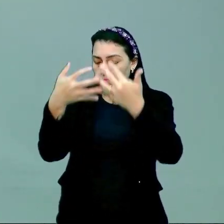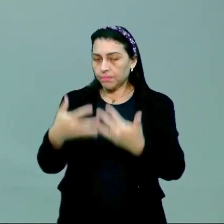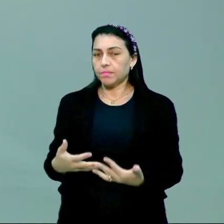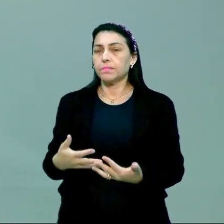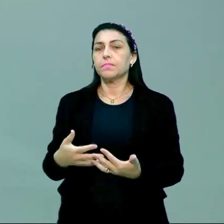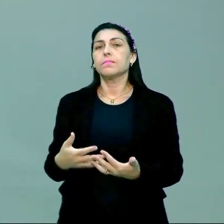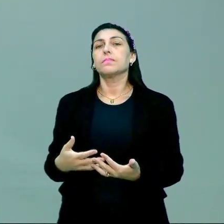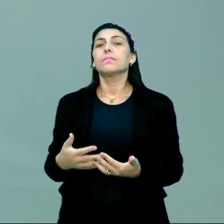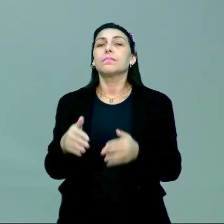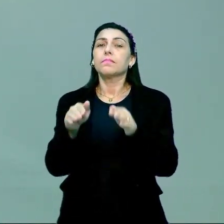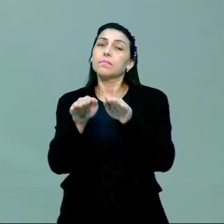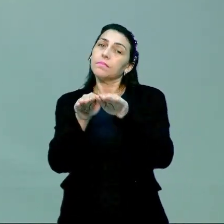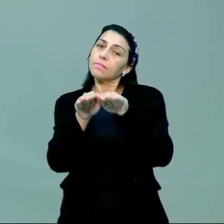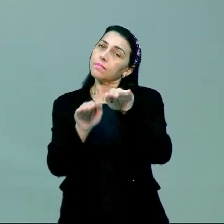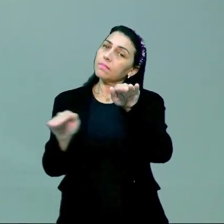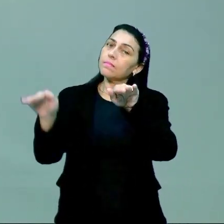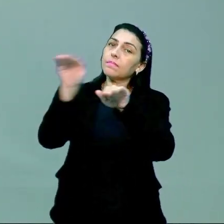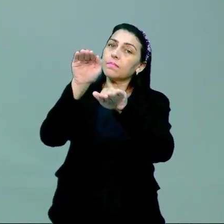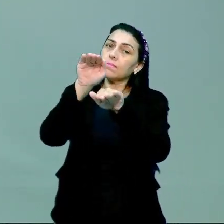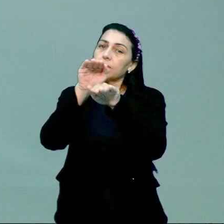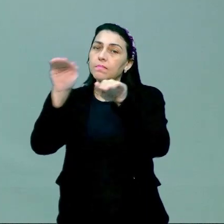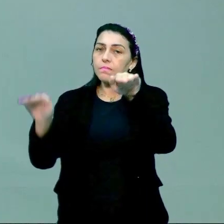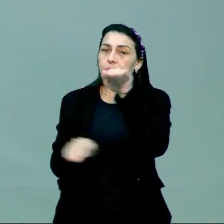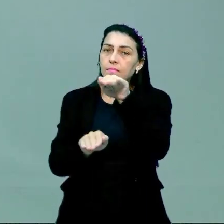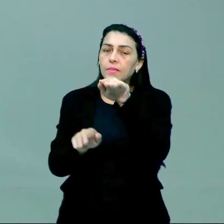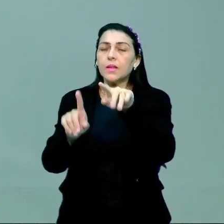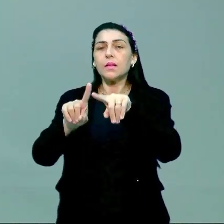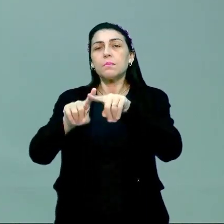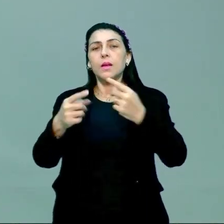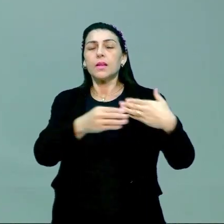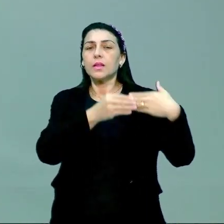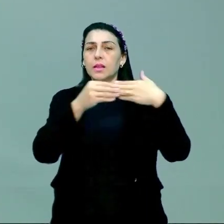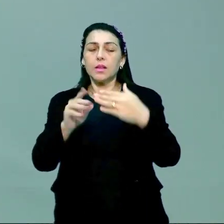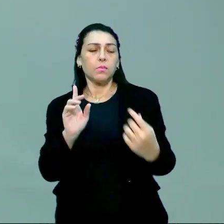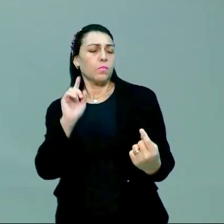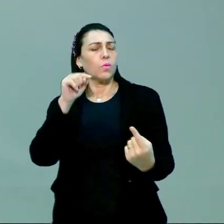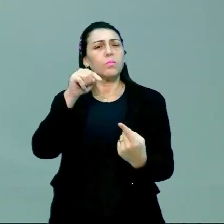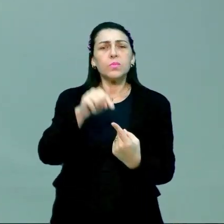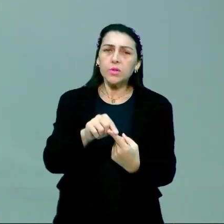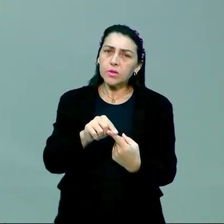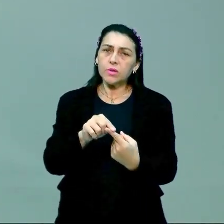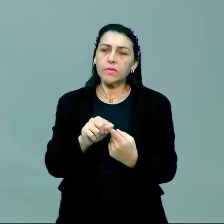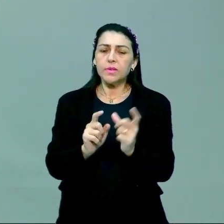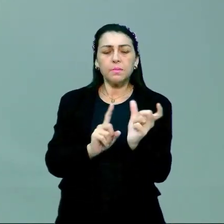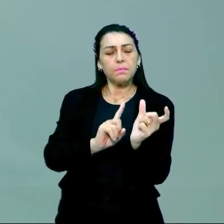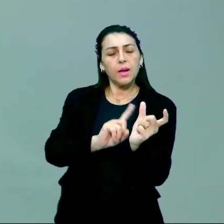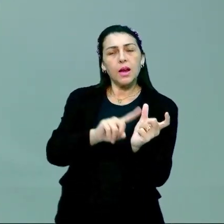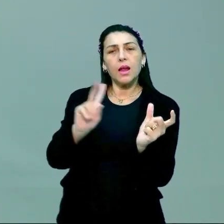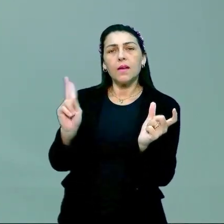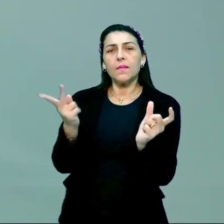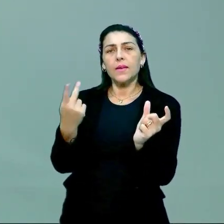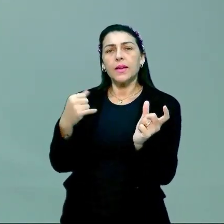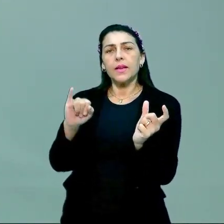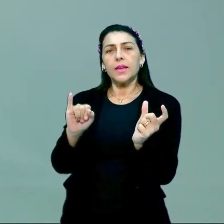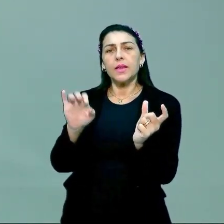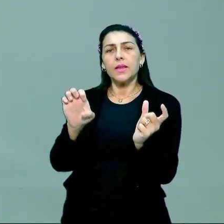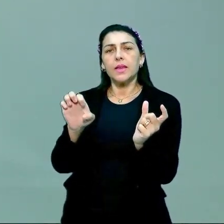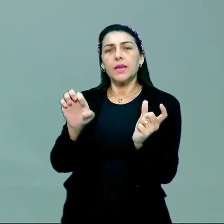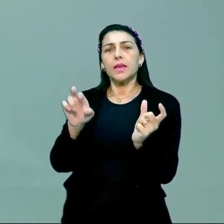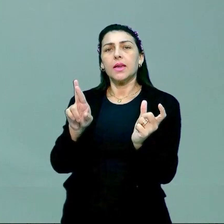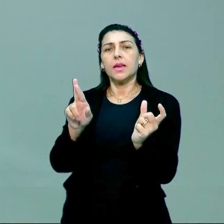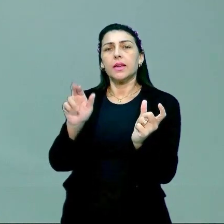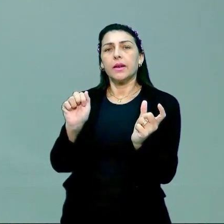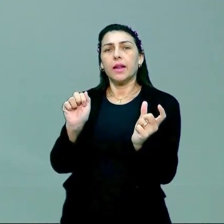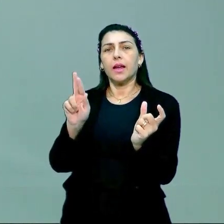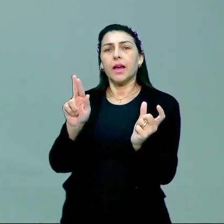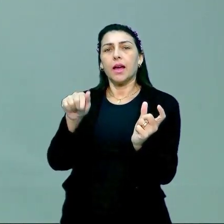questão da hierarquia. Mas trazendo para o objetivo, né? Essa palavra hierarquia para o